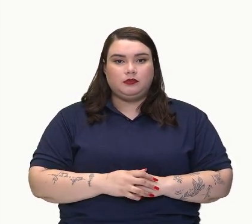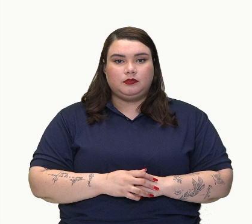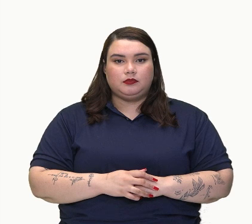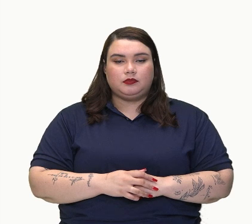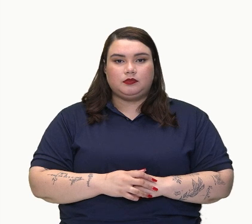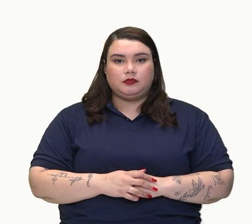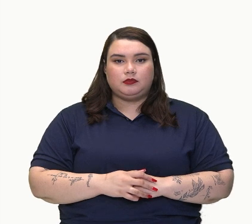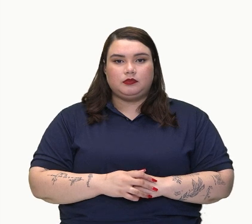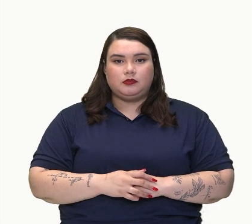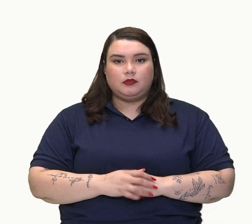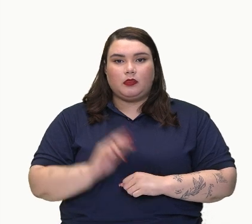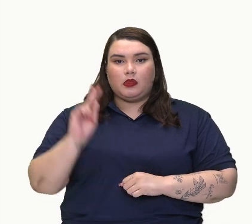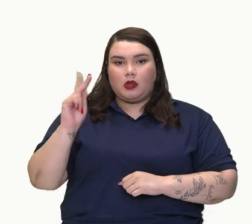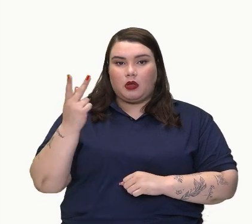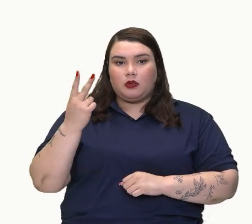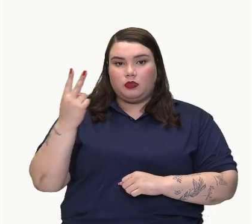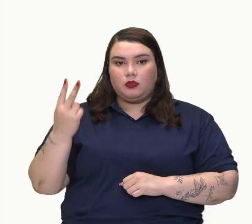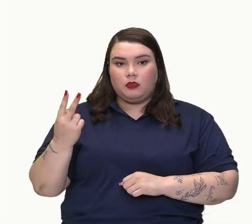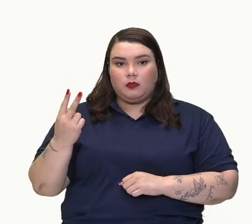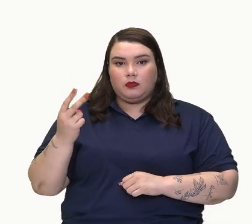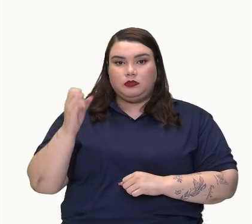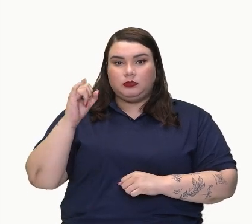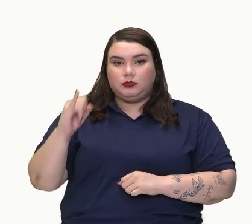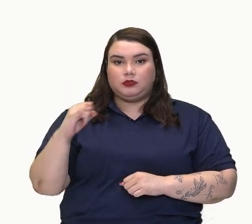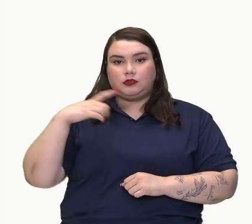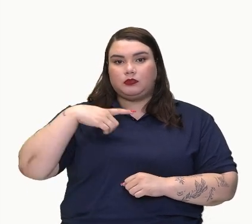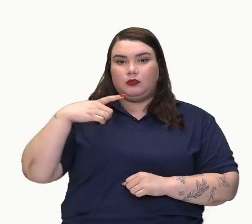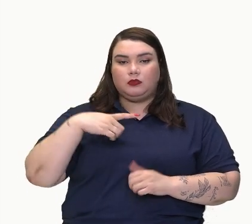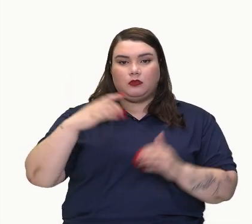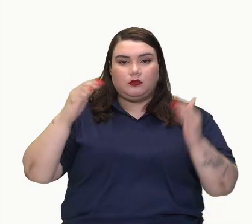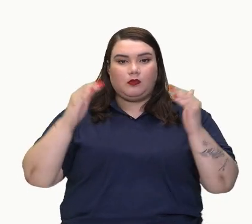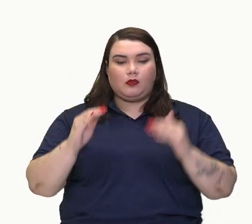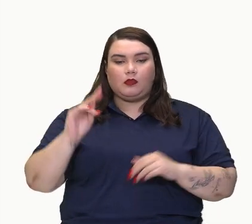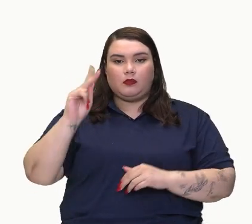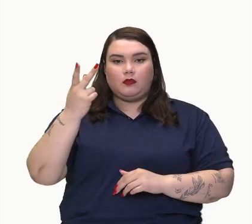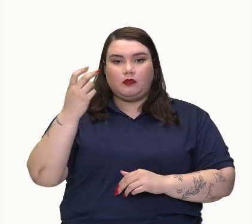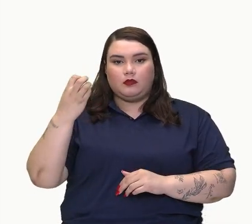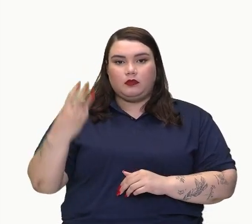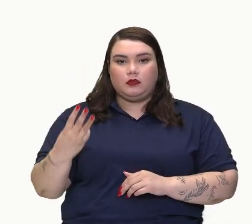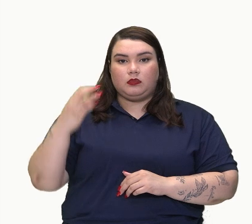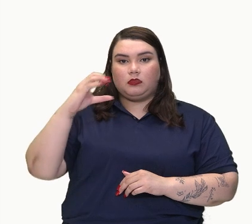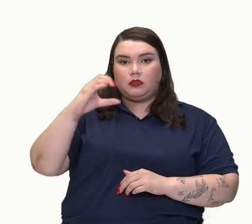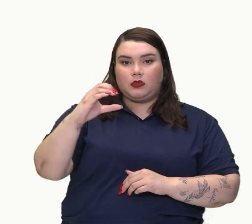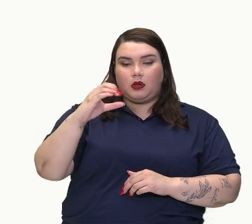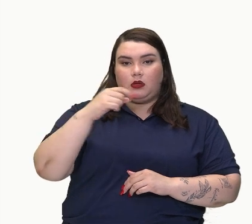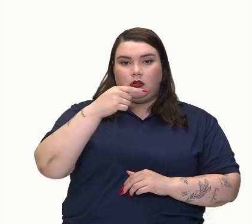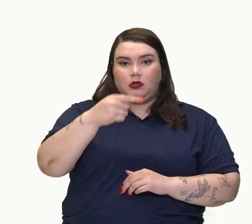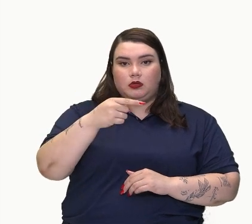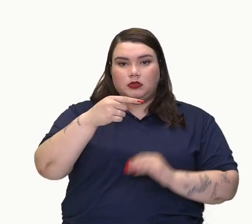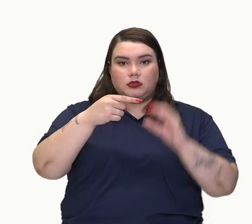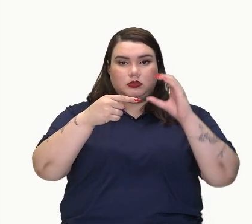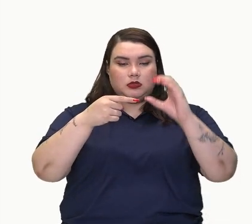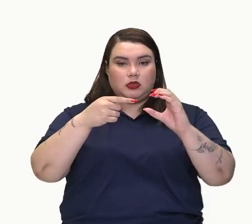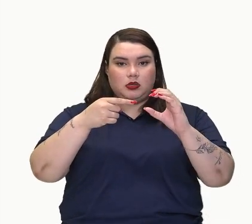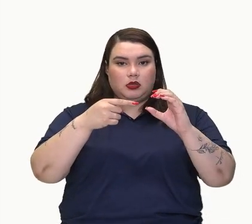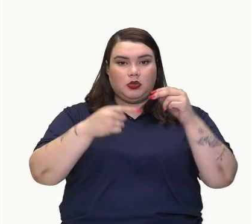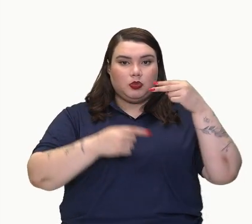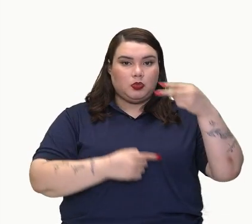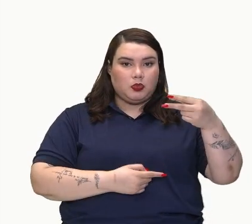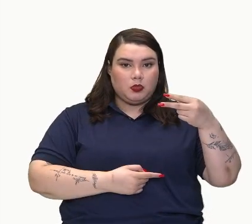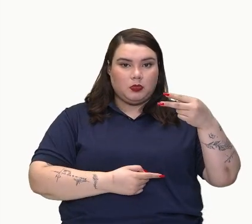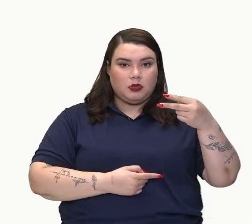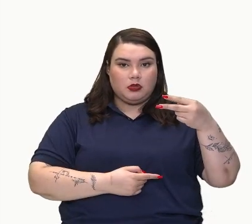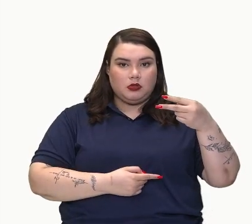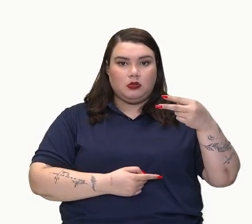aqui é H2. E aí se eu tivesse H3C e aí aqui tivesse uma dupla,